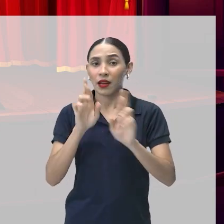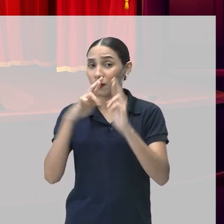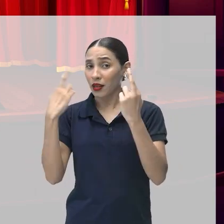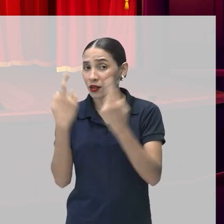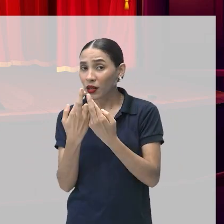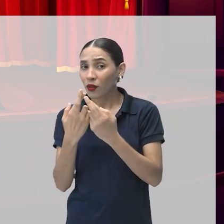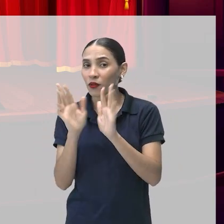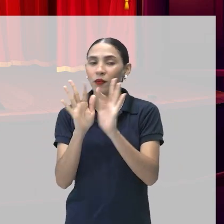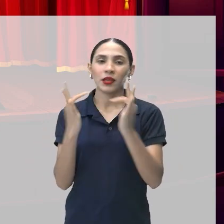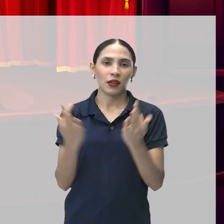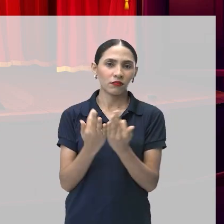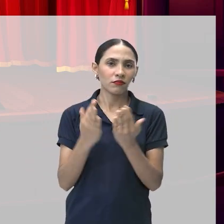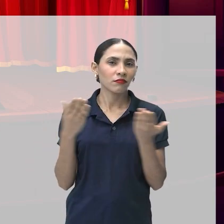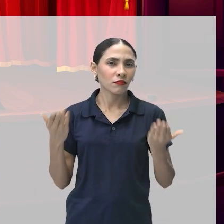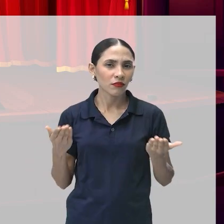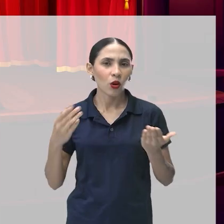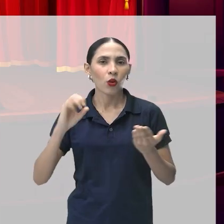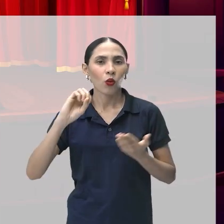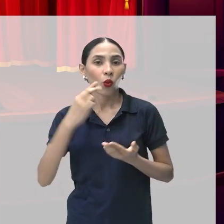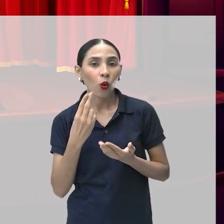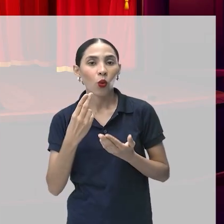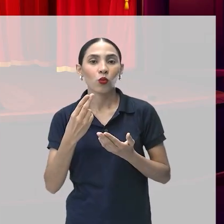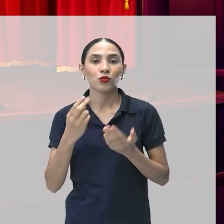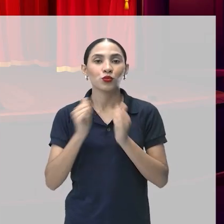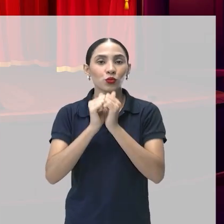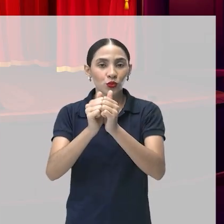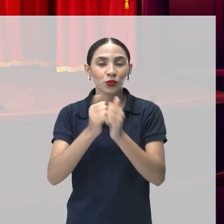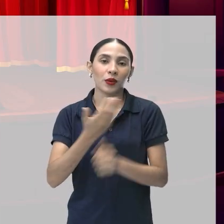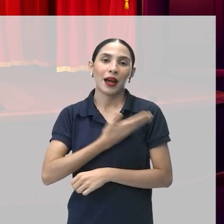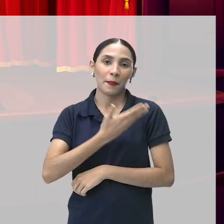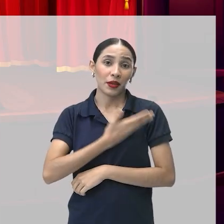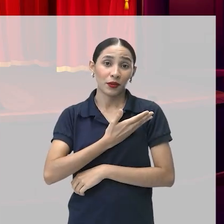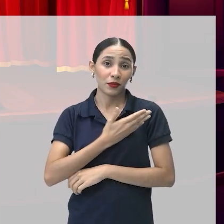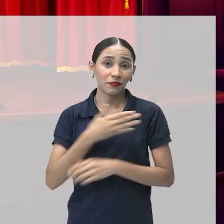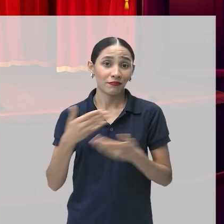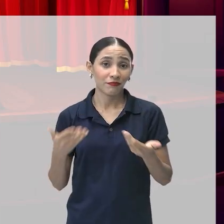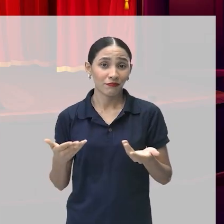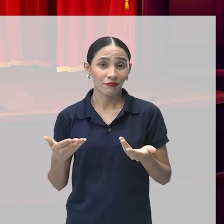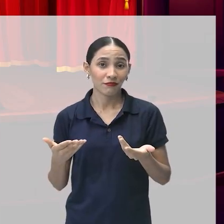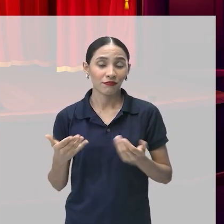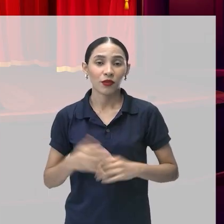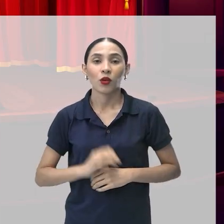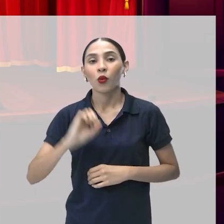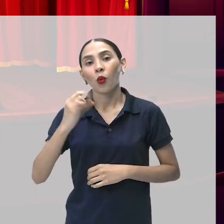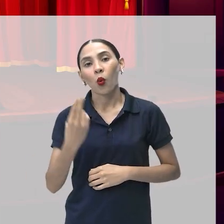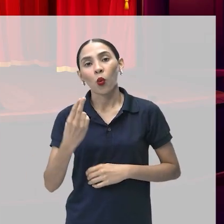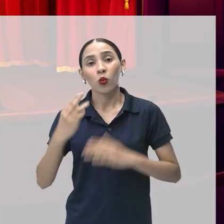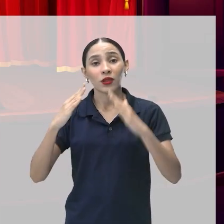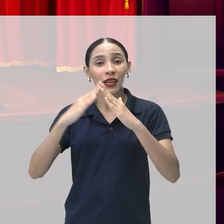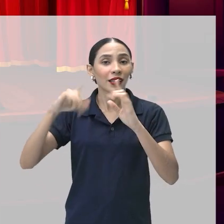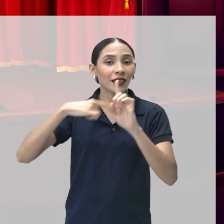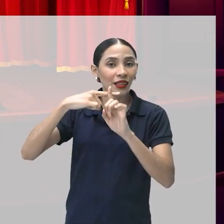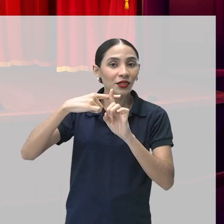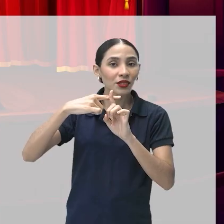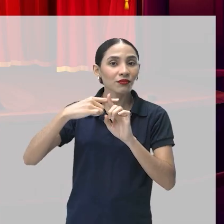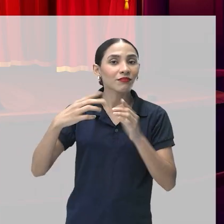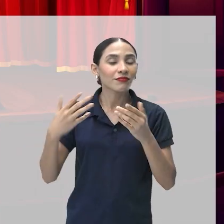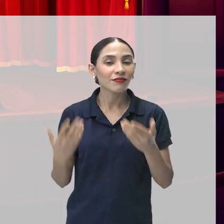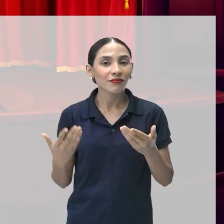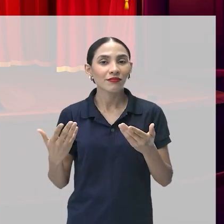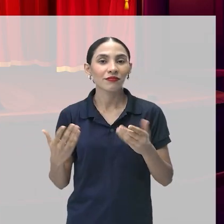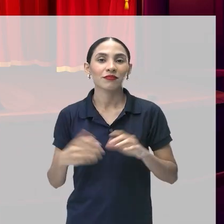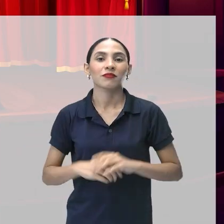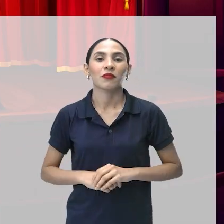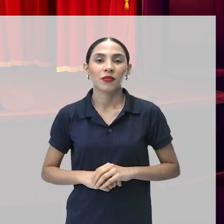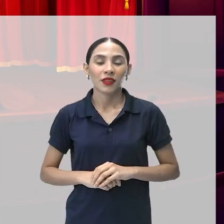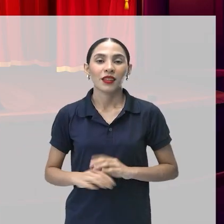reunião familiar, quando eu estou com os meus amigos, quando eu estou na igreja? Então,